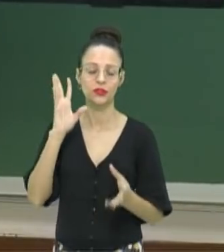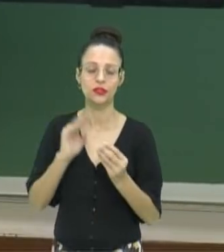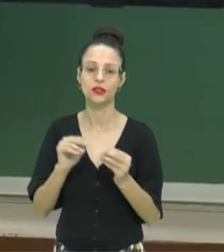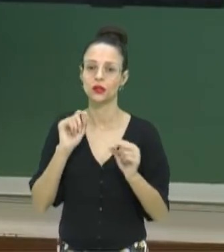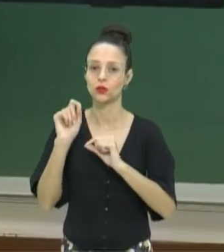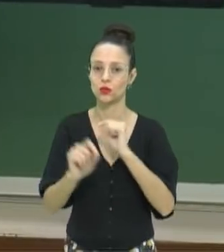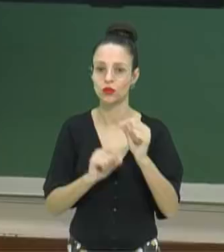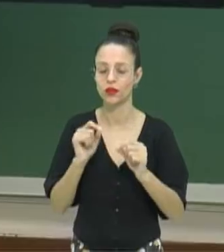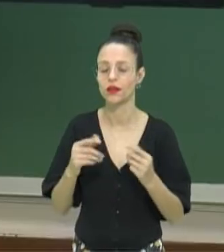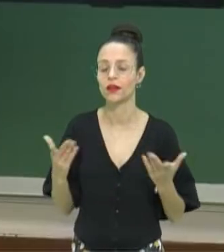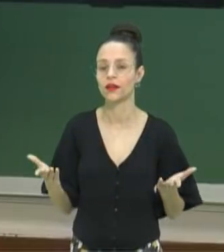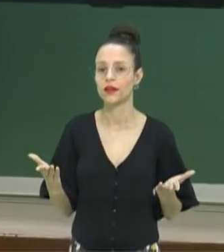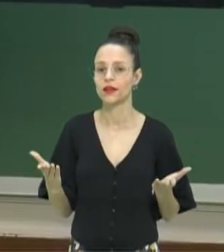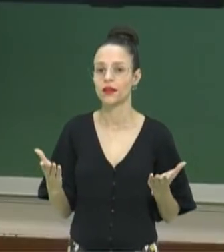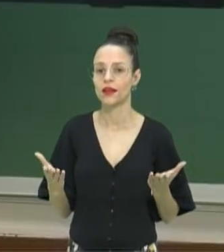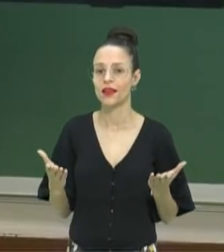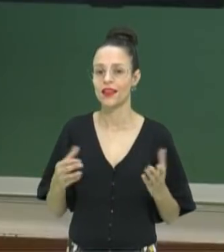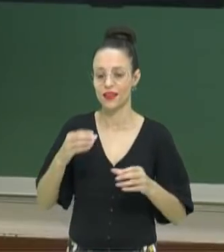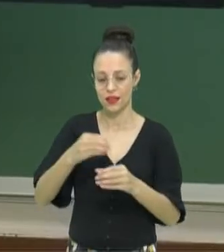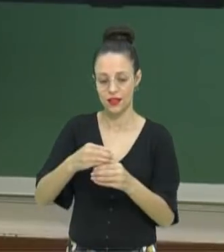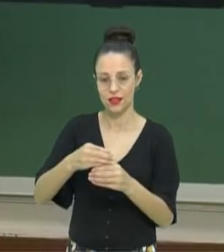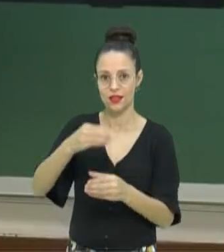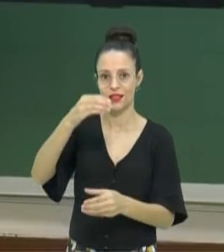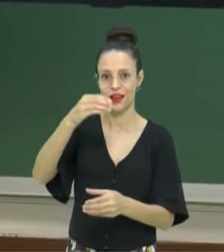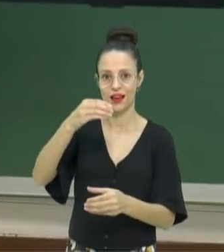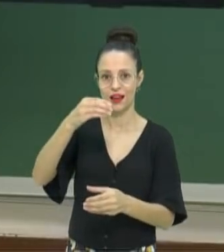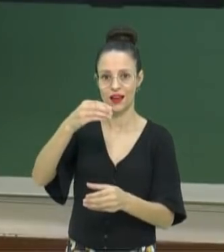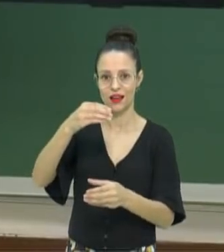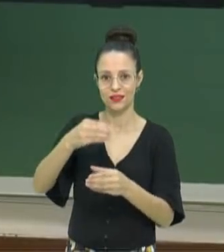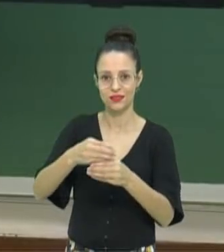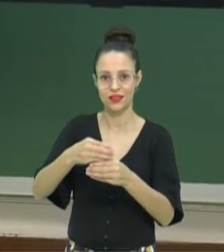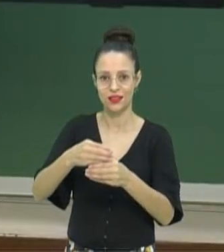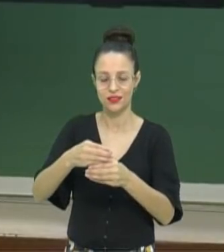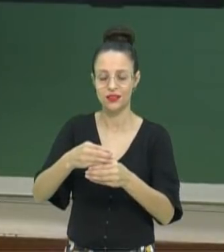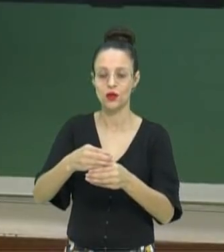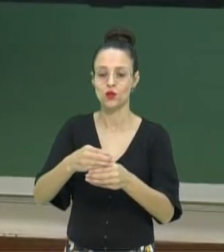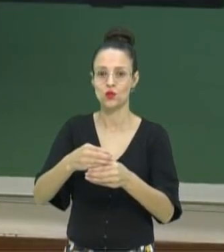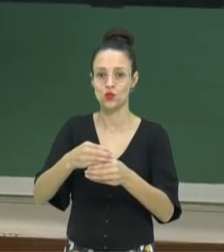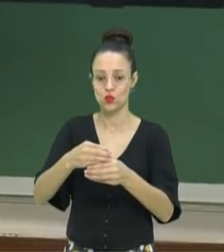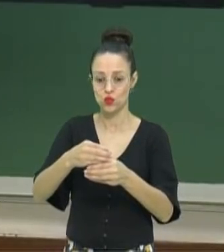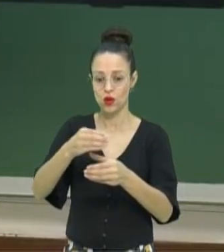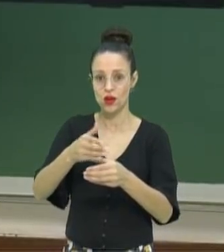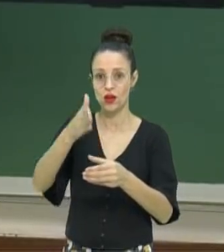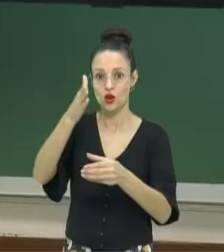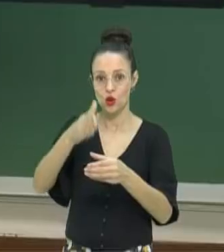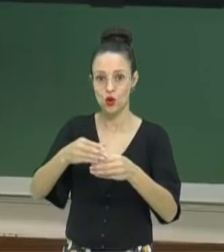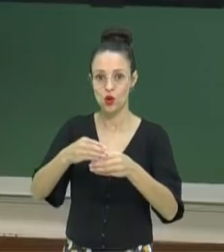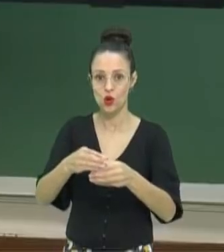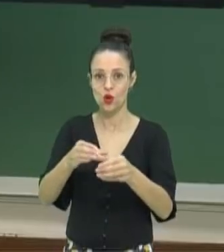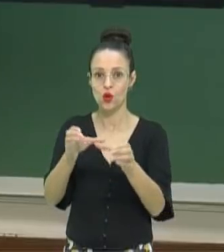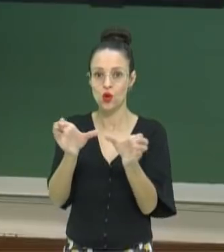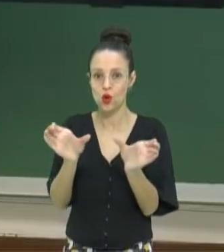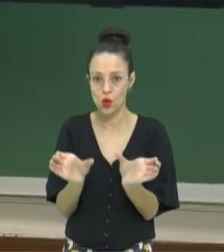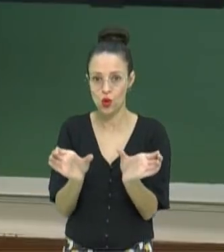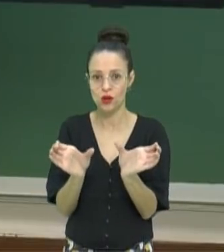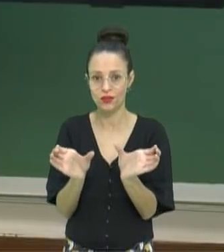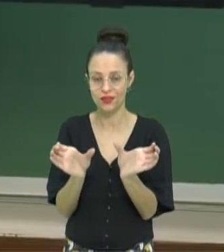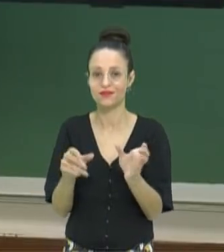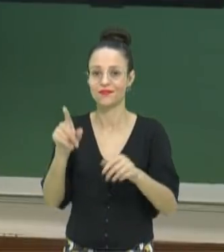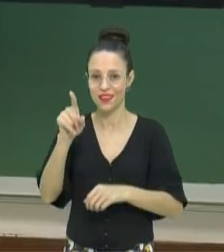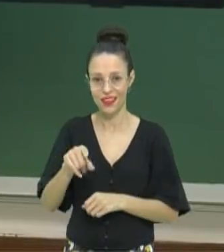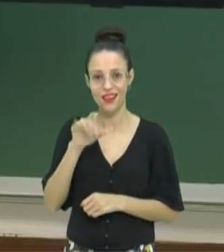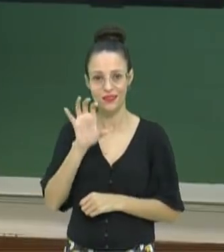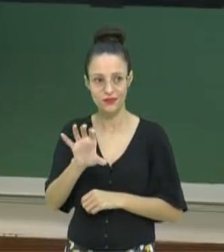entender, é como se a gente pegasse a lata, cortasse ela, esticasse ela. Isso se chama planificação de um